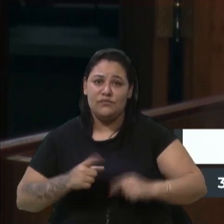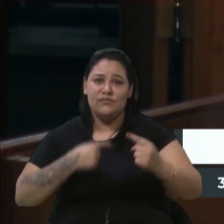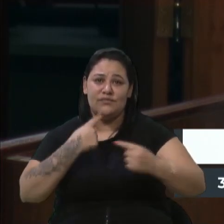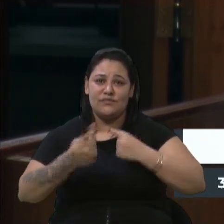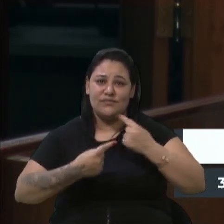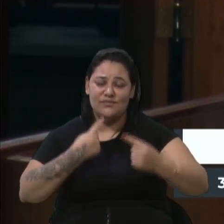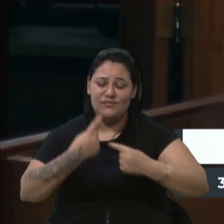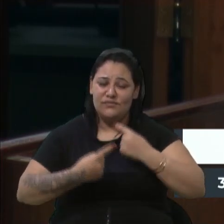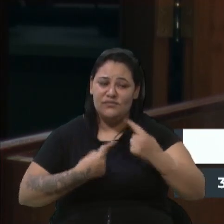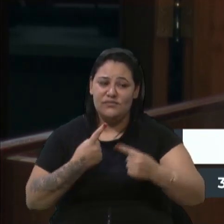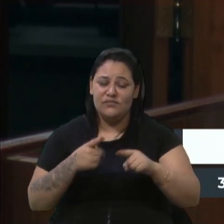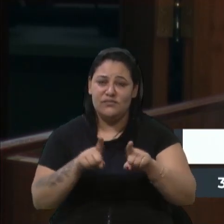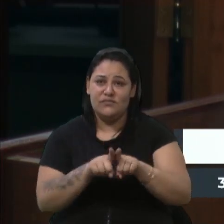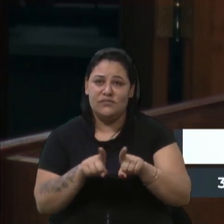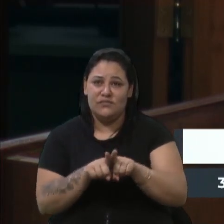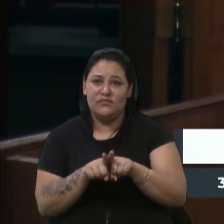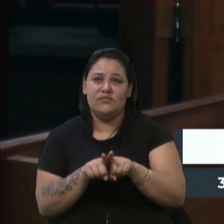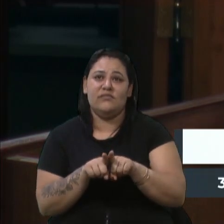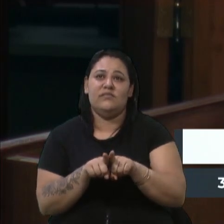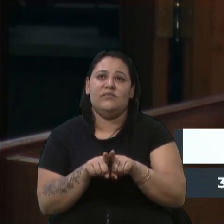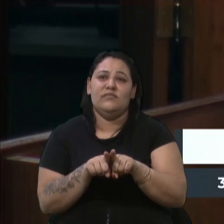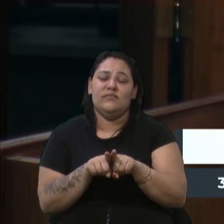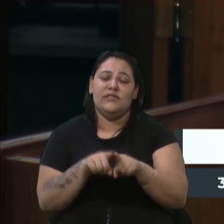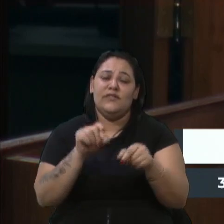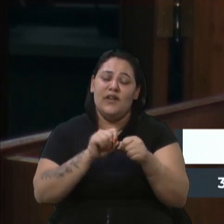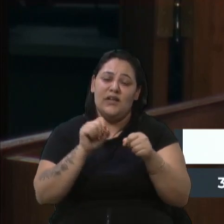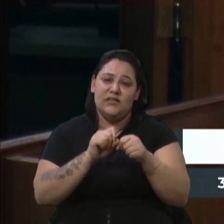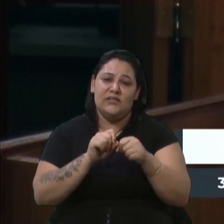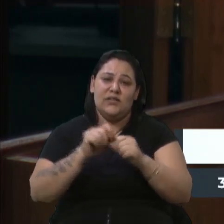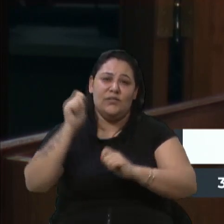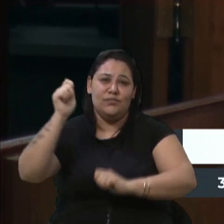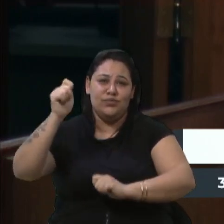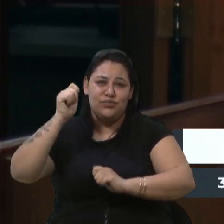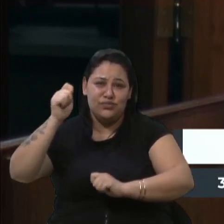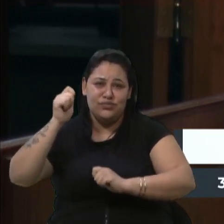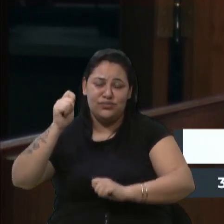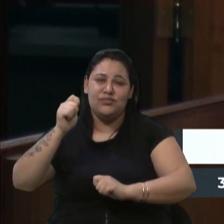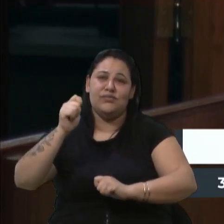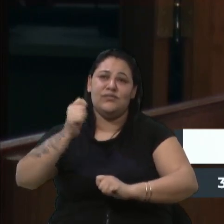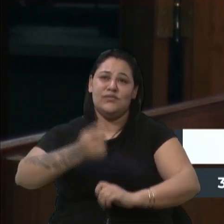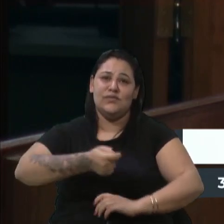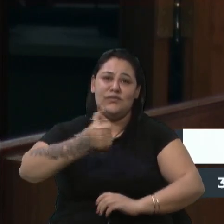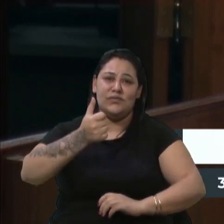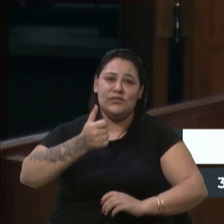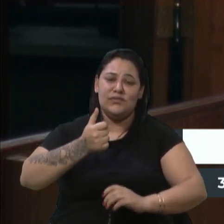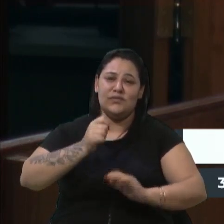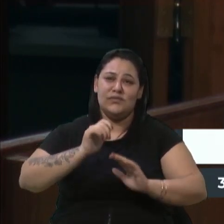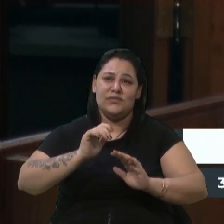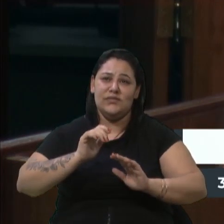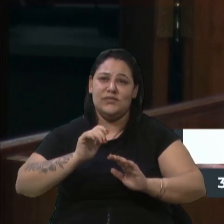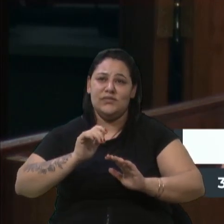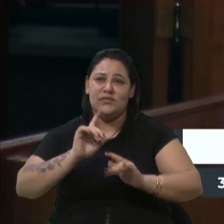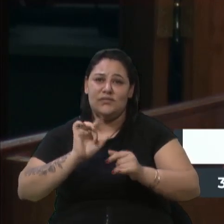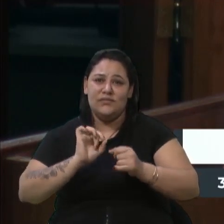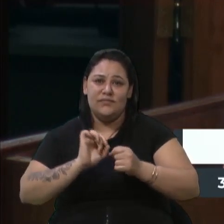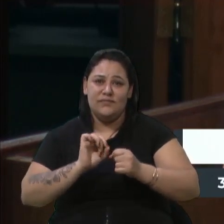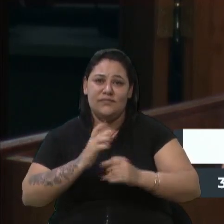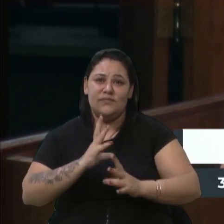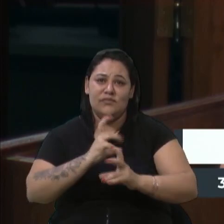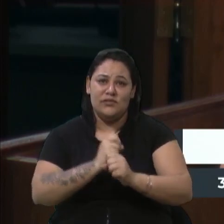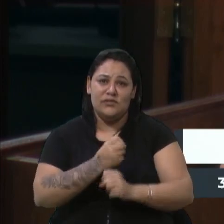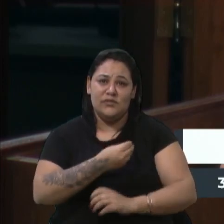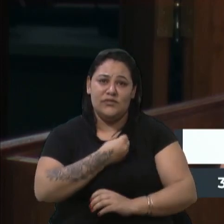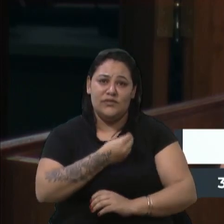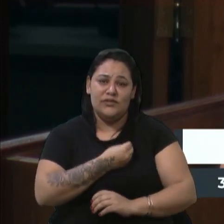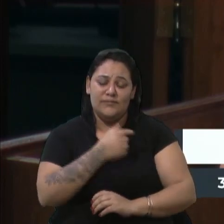reclamam, elas gritam, elas fazem campanhas, elas praticamente mantêm aí a vida animal